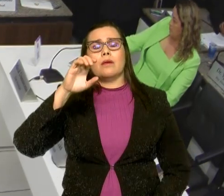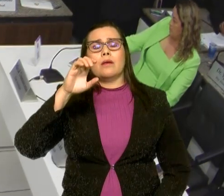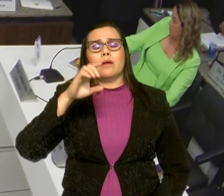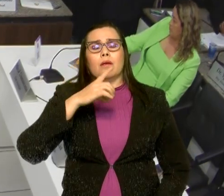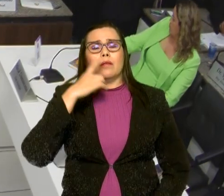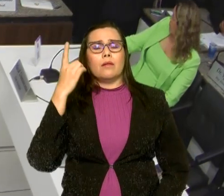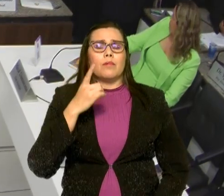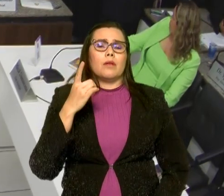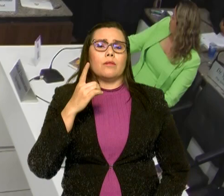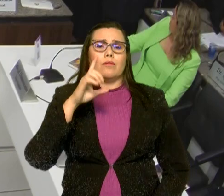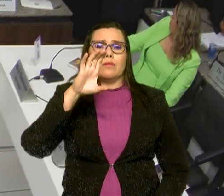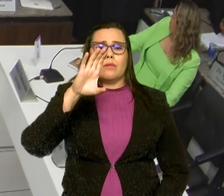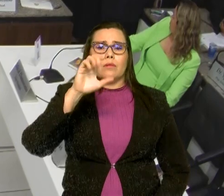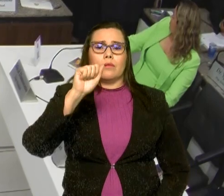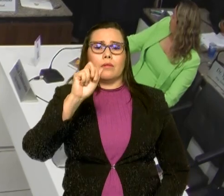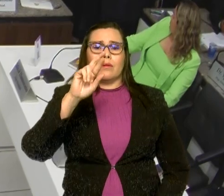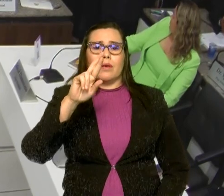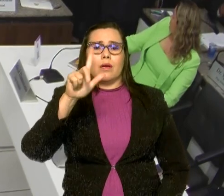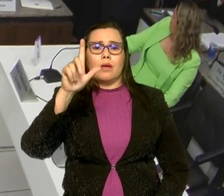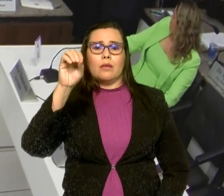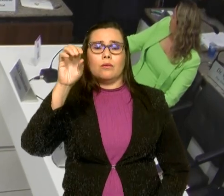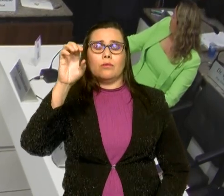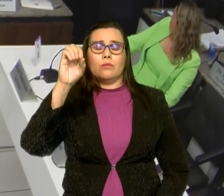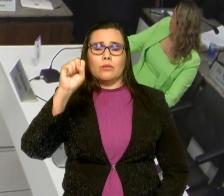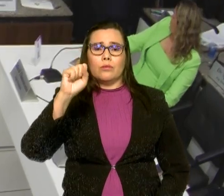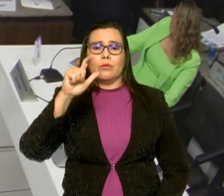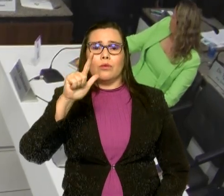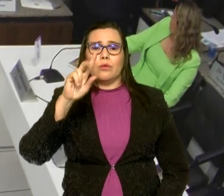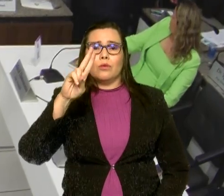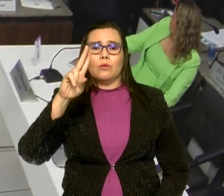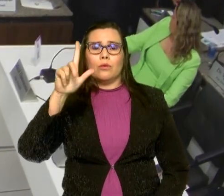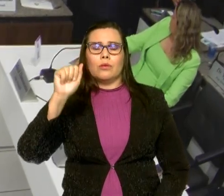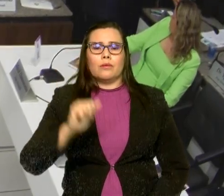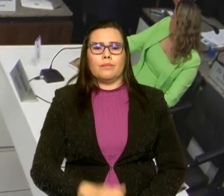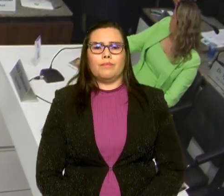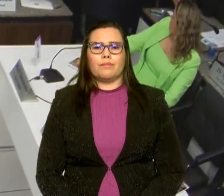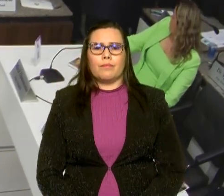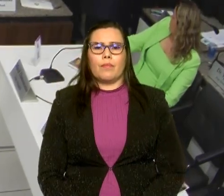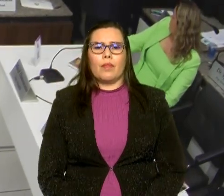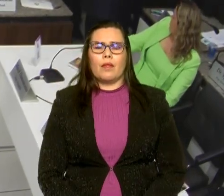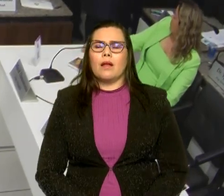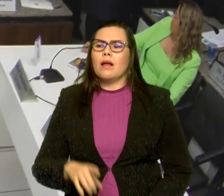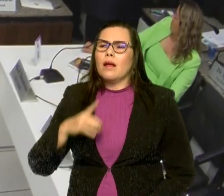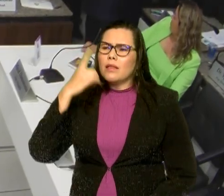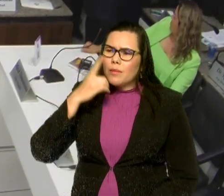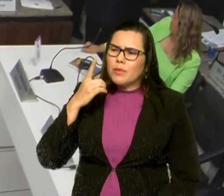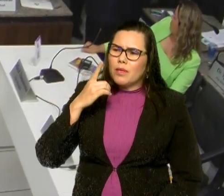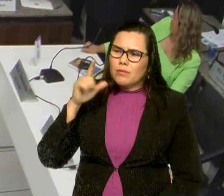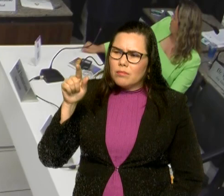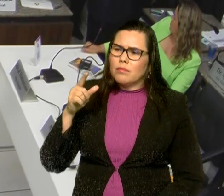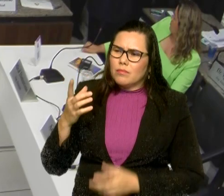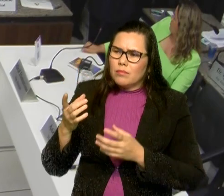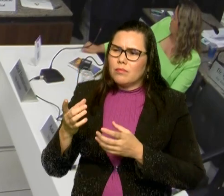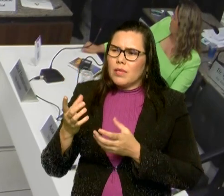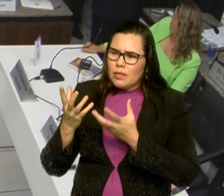Deputada Arnaldo. Vossa Excelência autoriza os demais deputados a